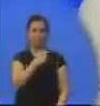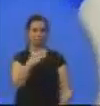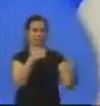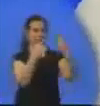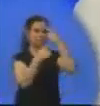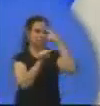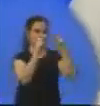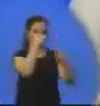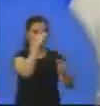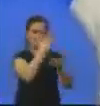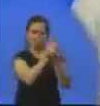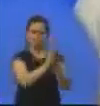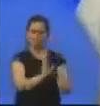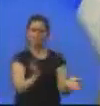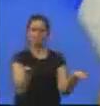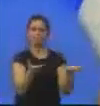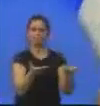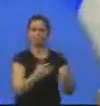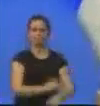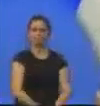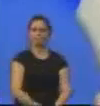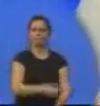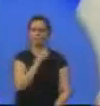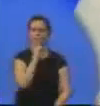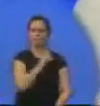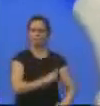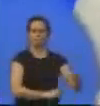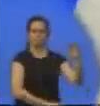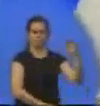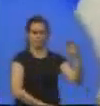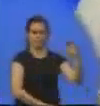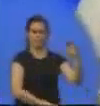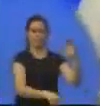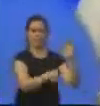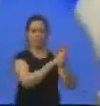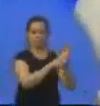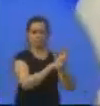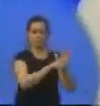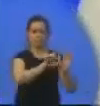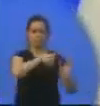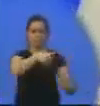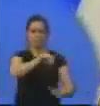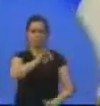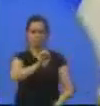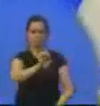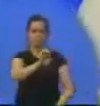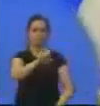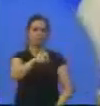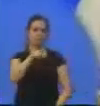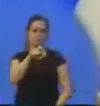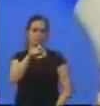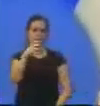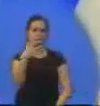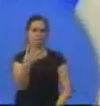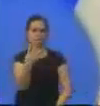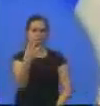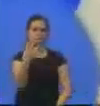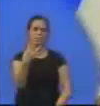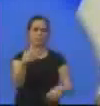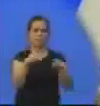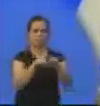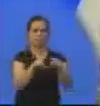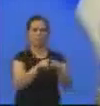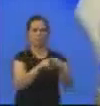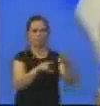acabou. Vamos ver o item C. Eu quero o limite de x² menos 3x²